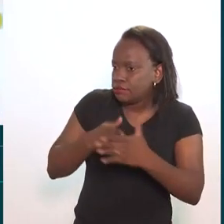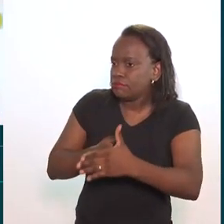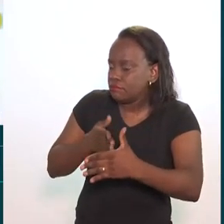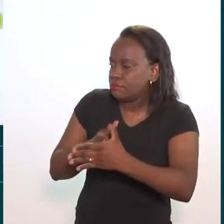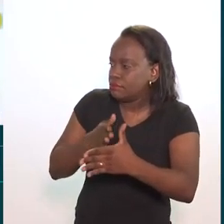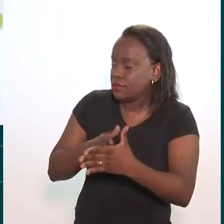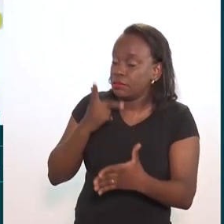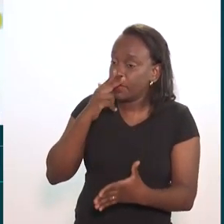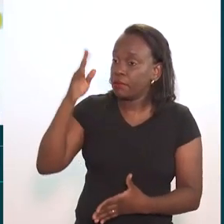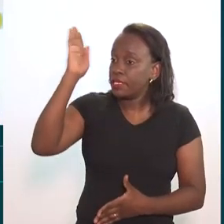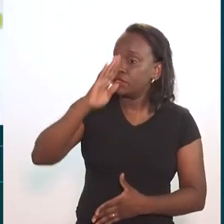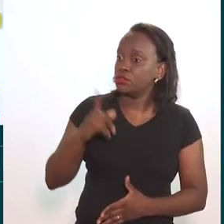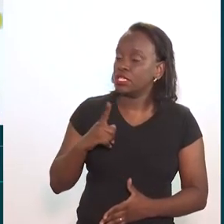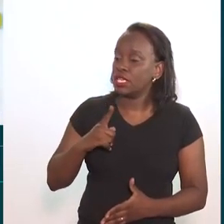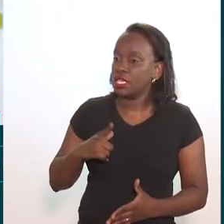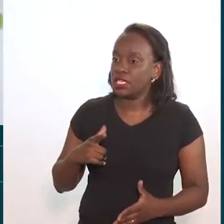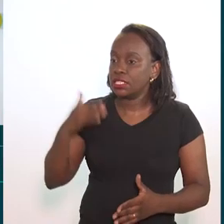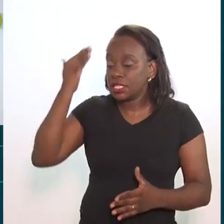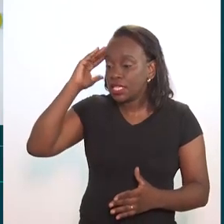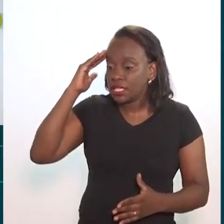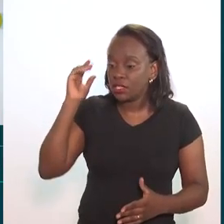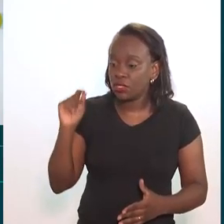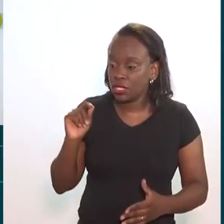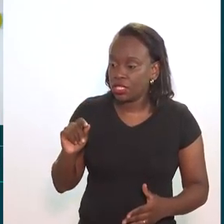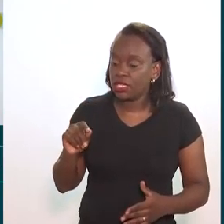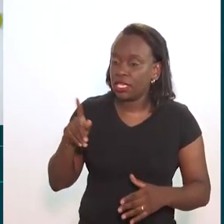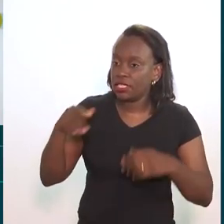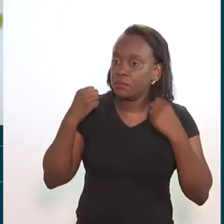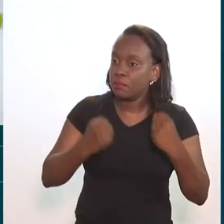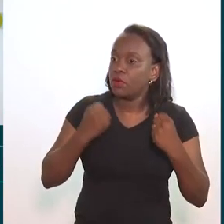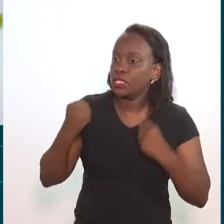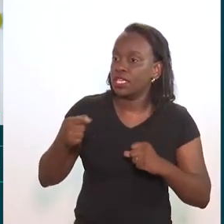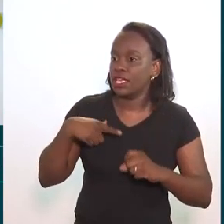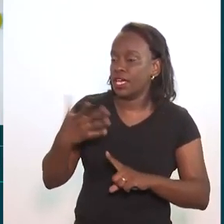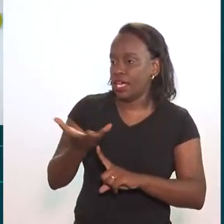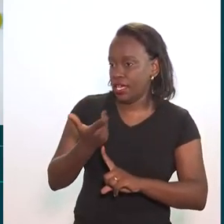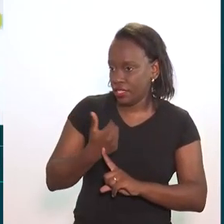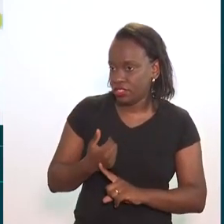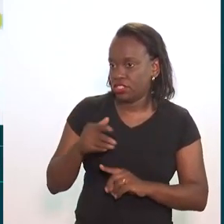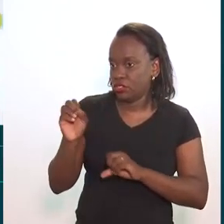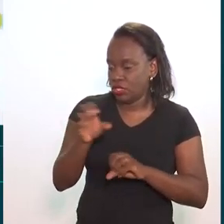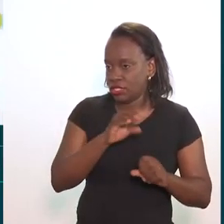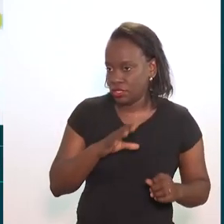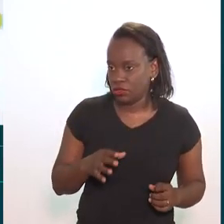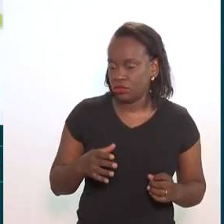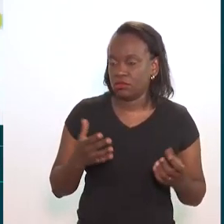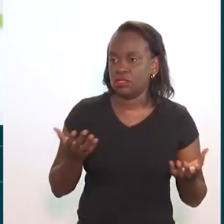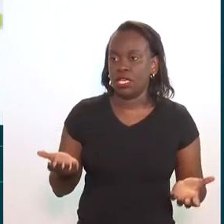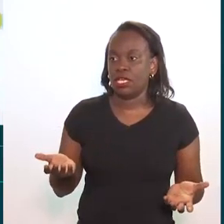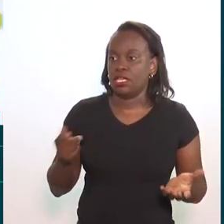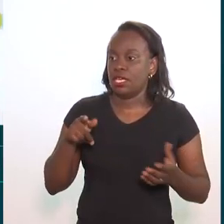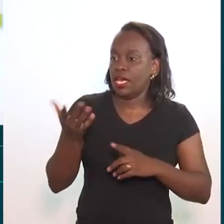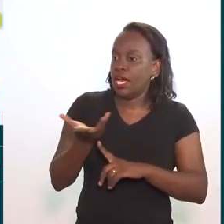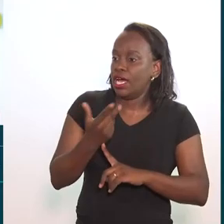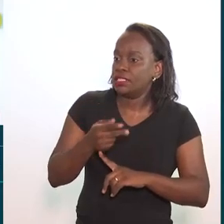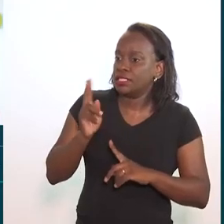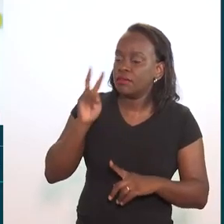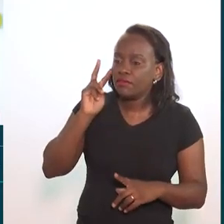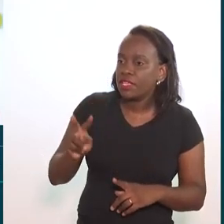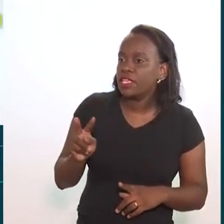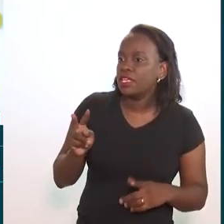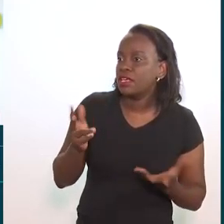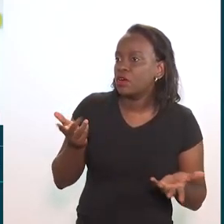resistência que parece que o Brasil tem de entender essa potência que é a arte na educação, né? A arte é